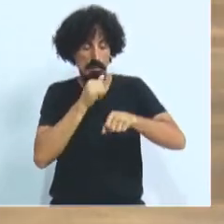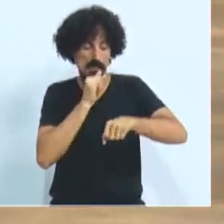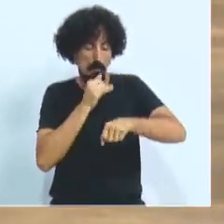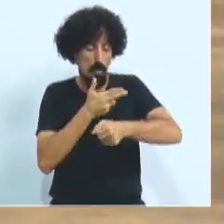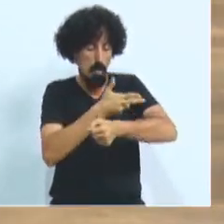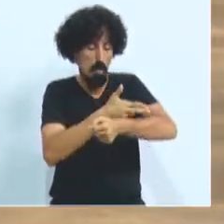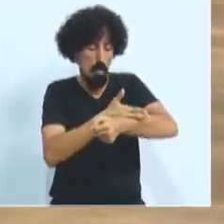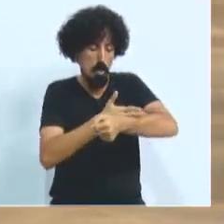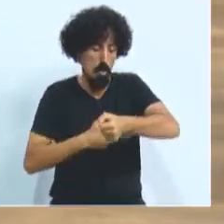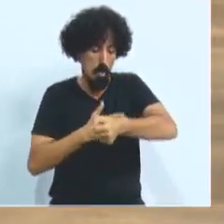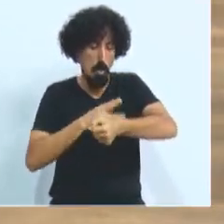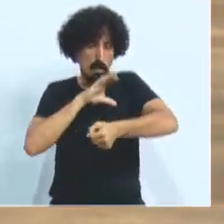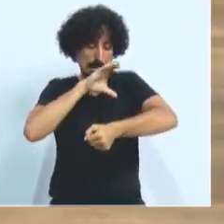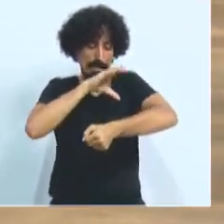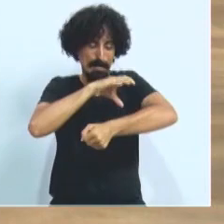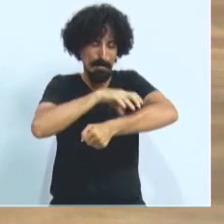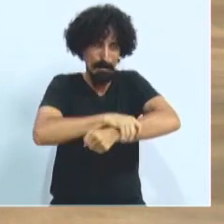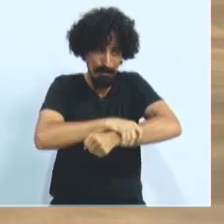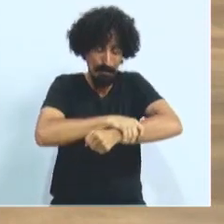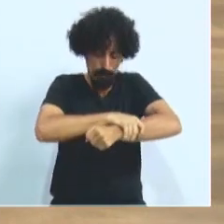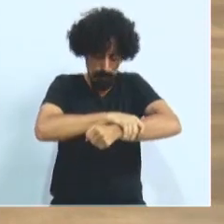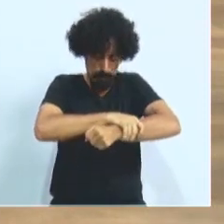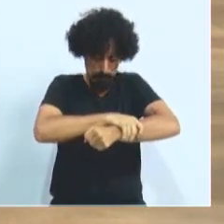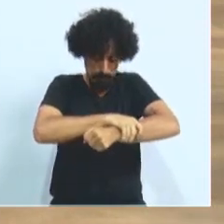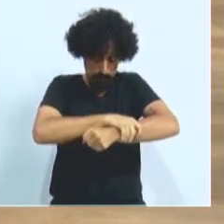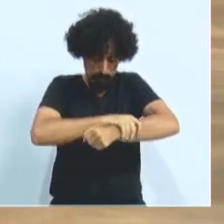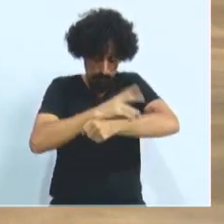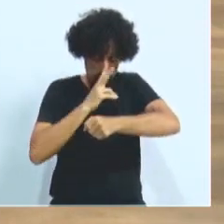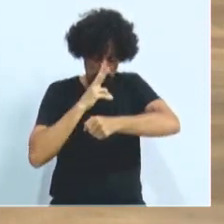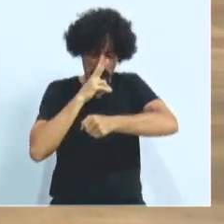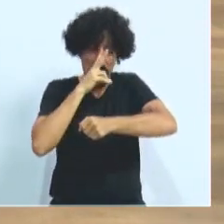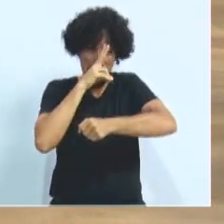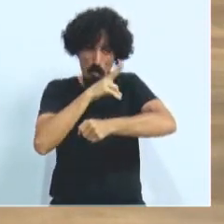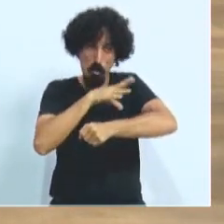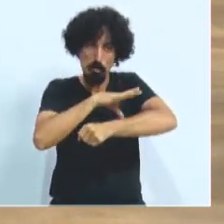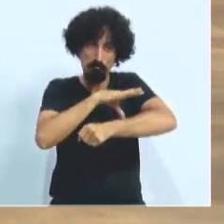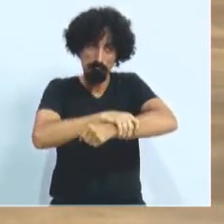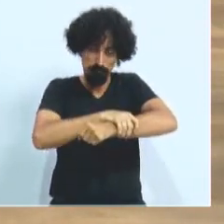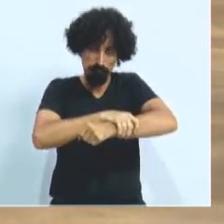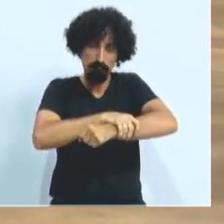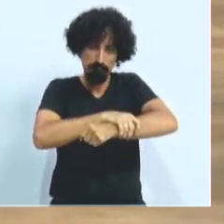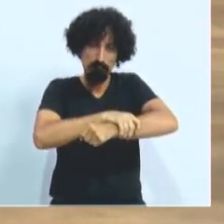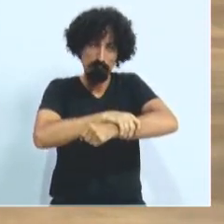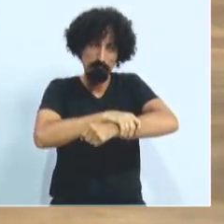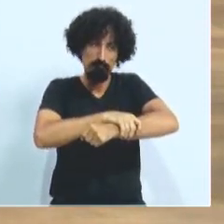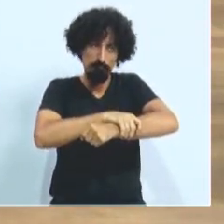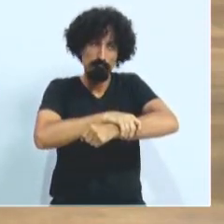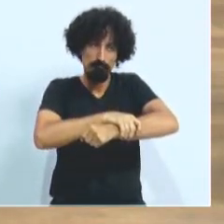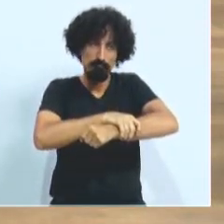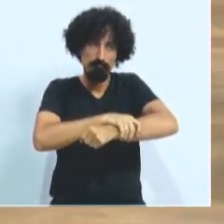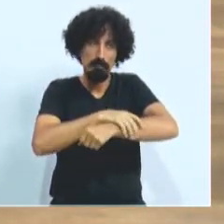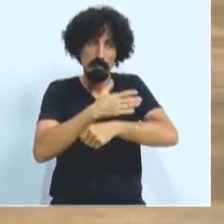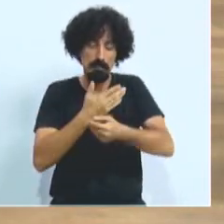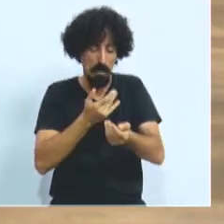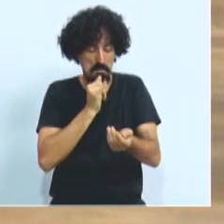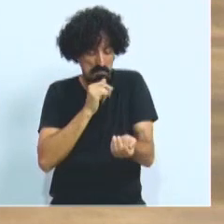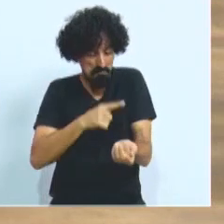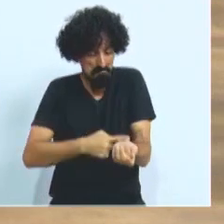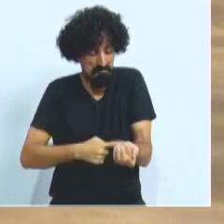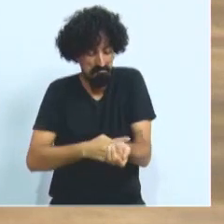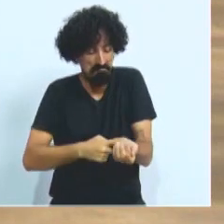aqui, que nem a gente tem aqui, ó. A gente tem gaze. Usa essa gaze estéreo, coloca em cima do local que está a artéria, normalmente vai ser o